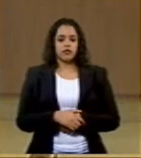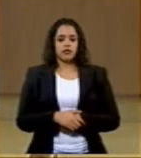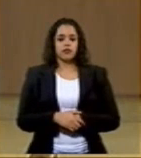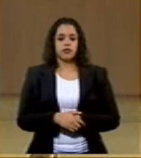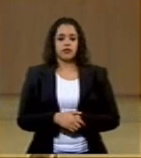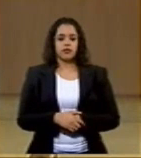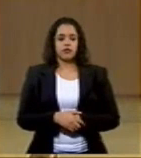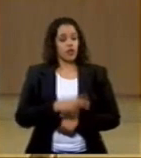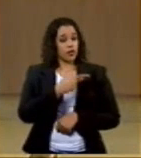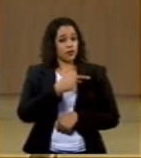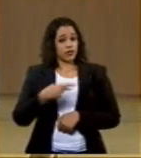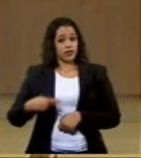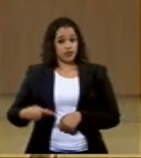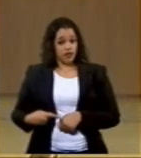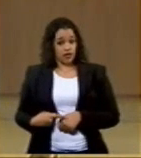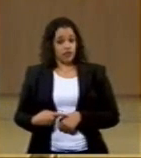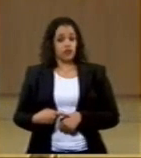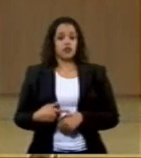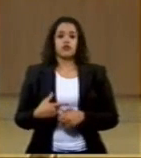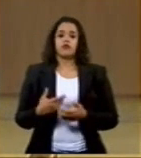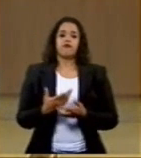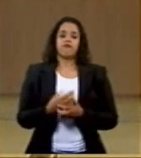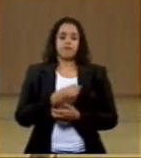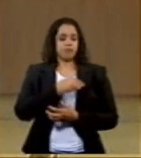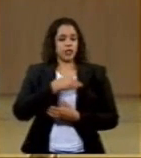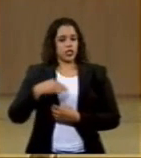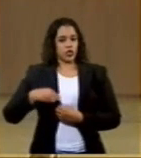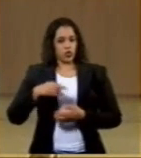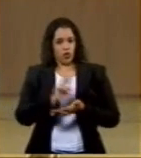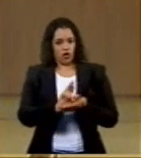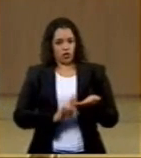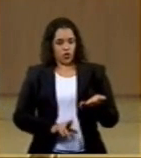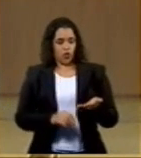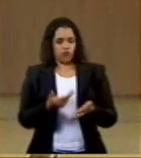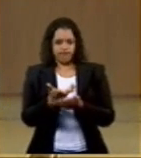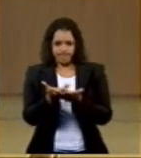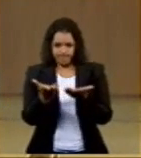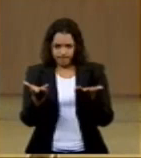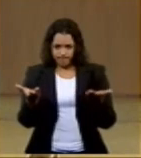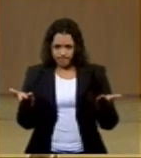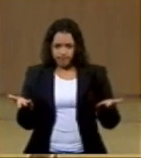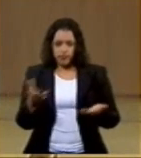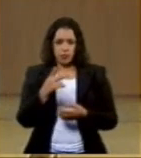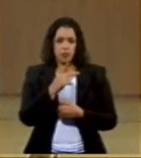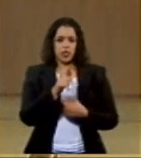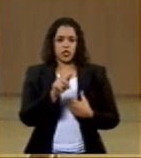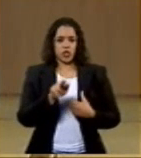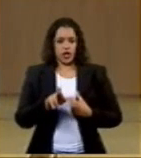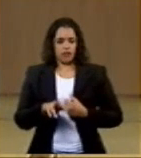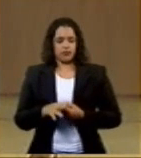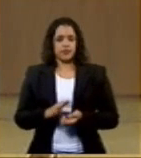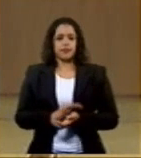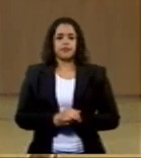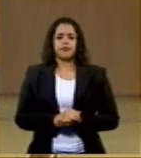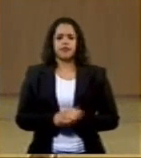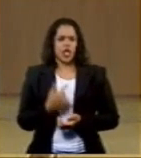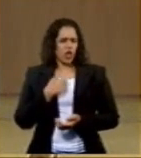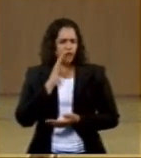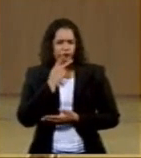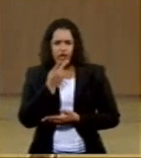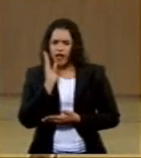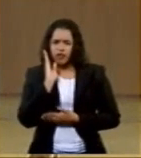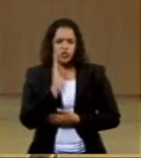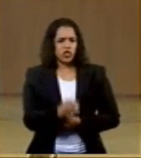Excelentíssimo senhor presidente, excelentíssimo ministro relator, excelentíssimos ministros, excelentíssima procuradora-geral da República. Eu irei direto ao